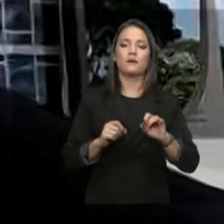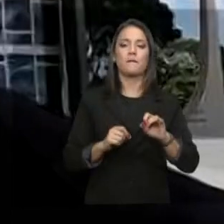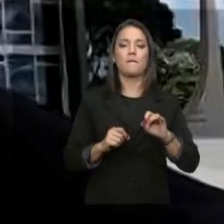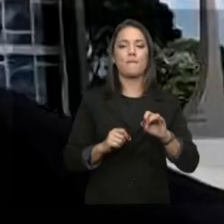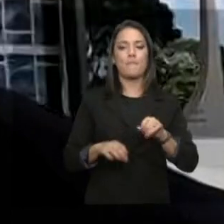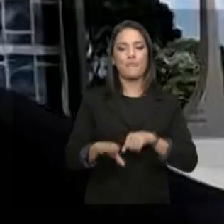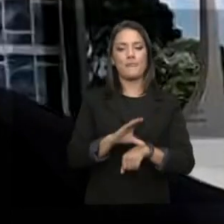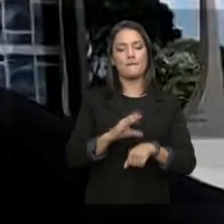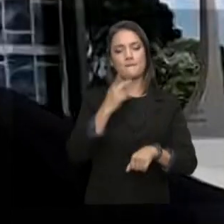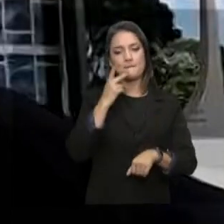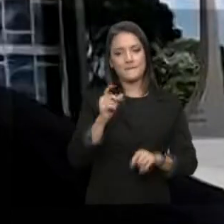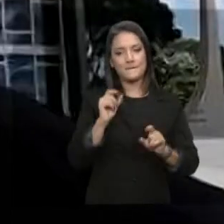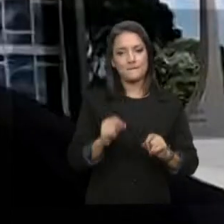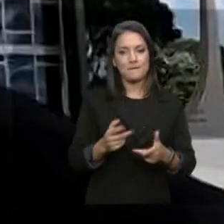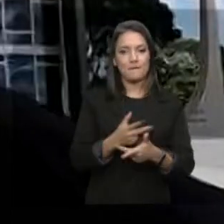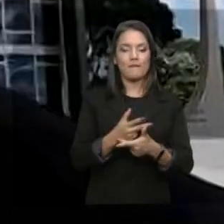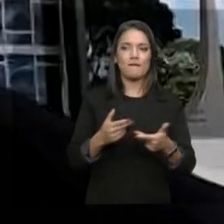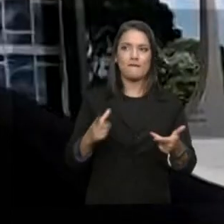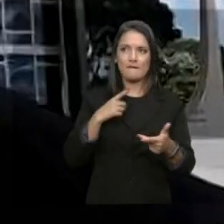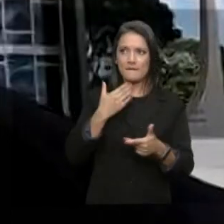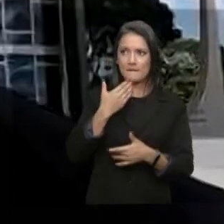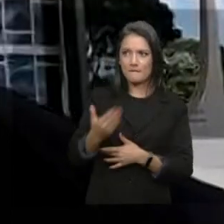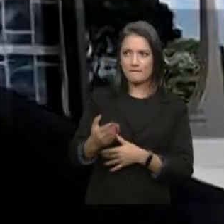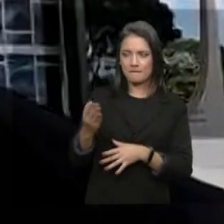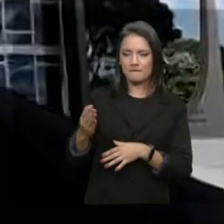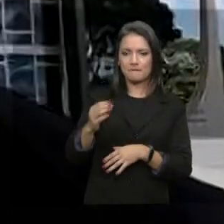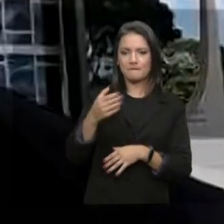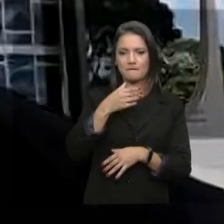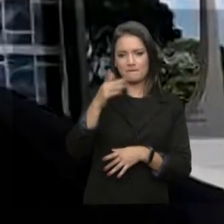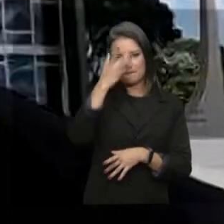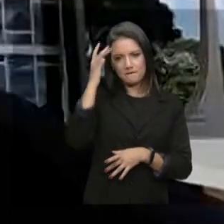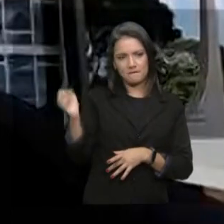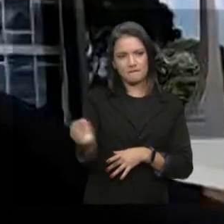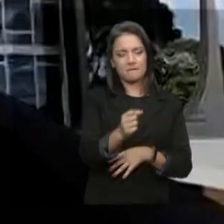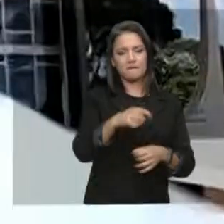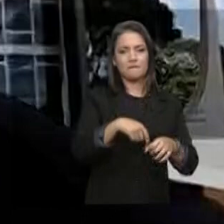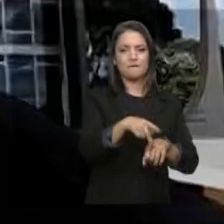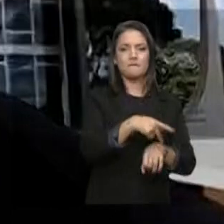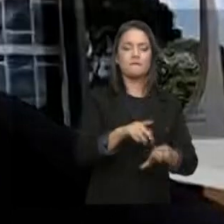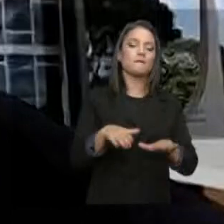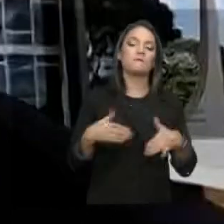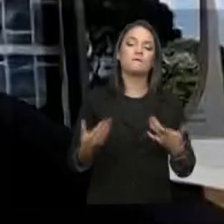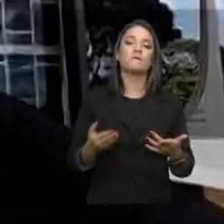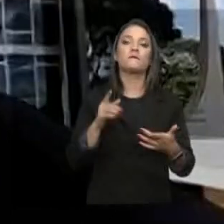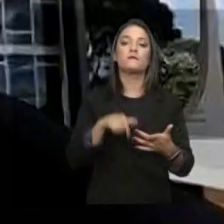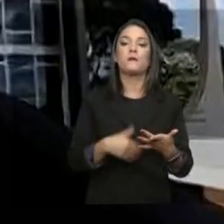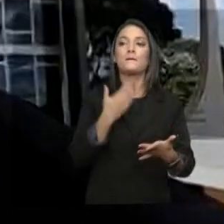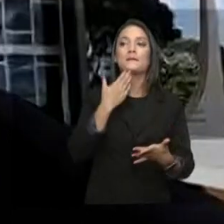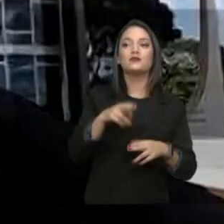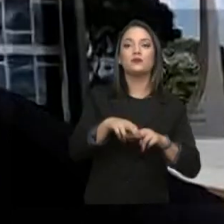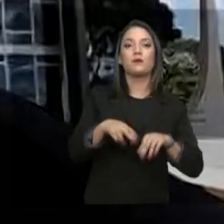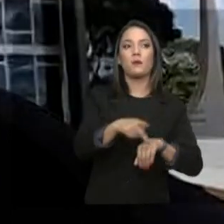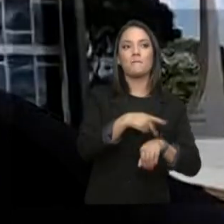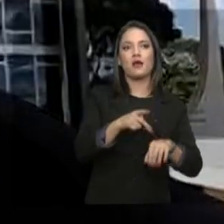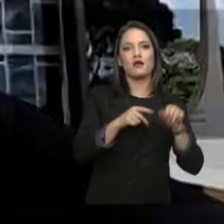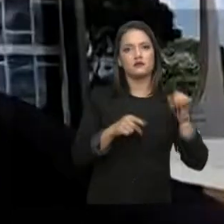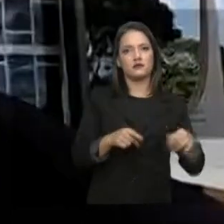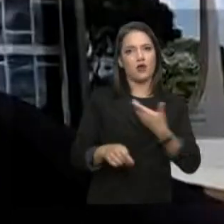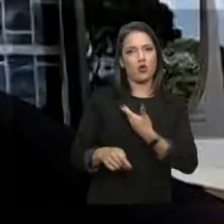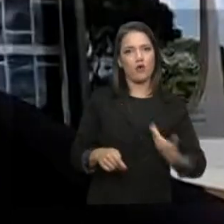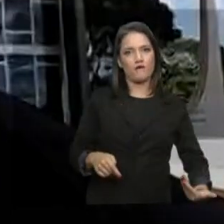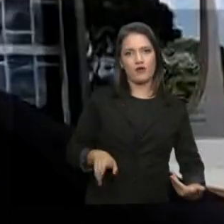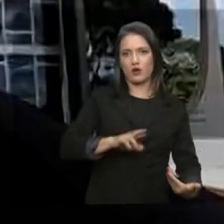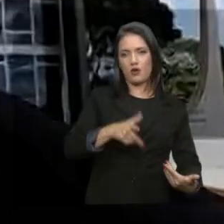possibilidade de formulação de demanda extradicional quando só citada unicamente por Estado estrangeiro. Me